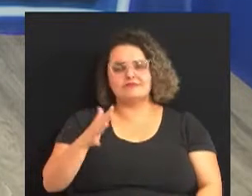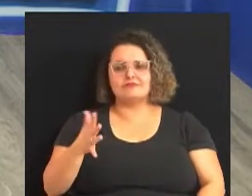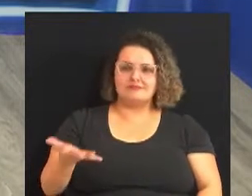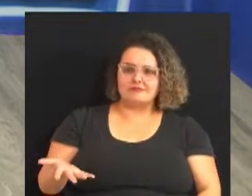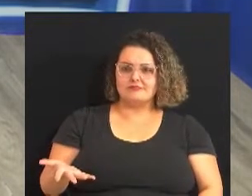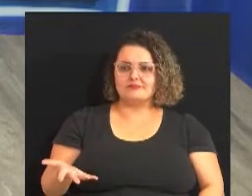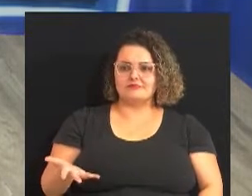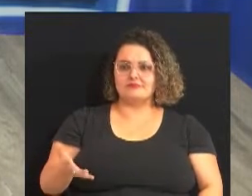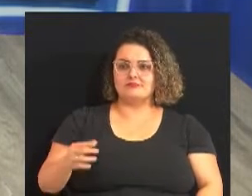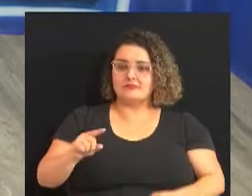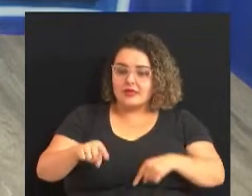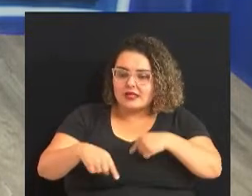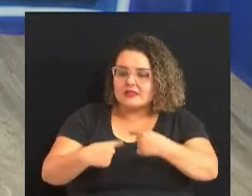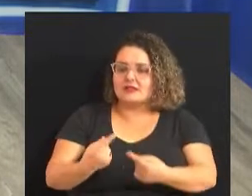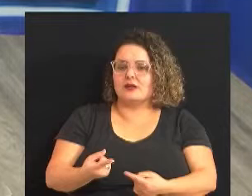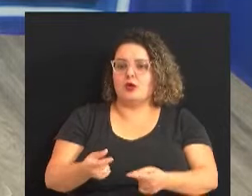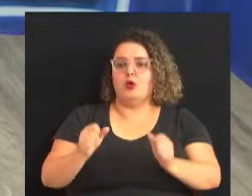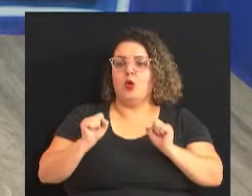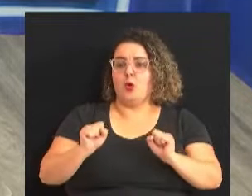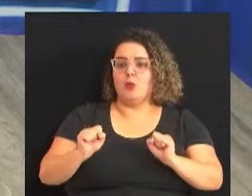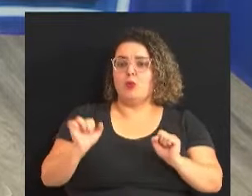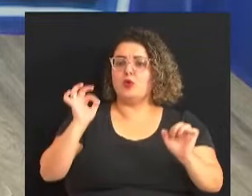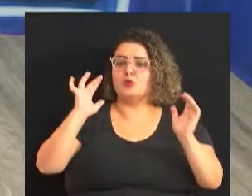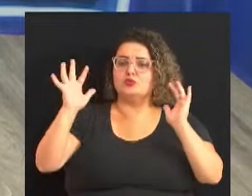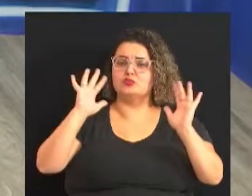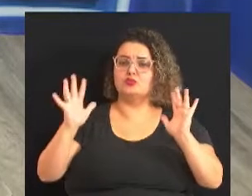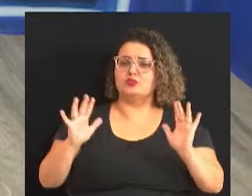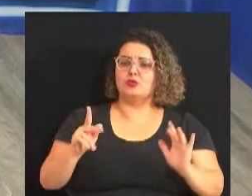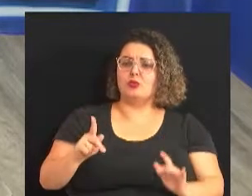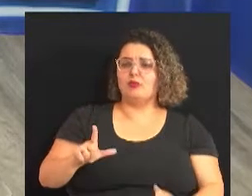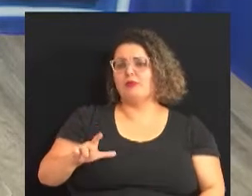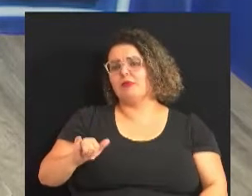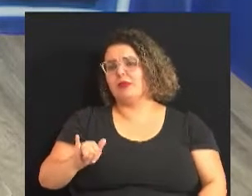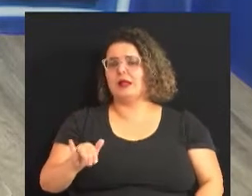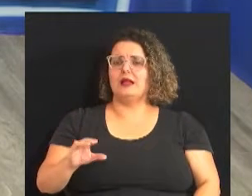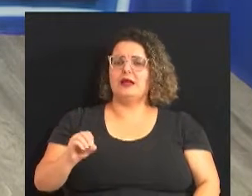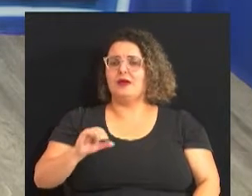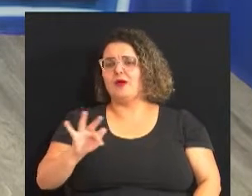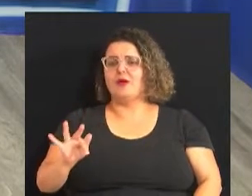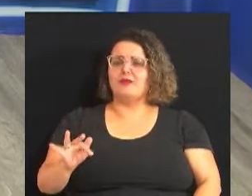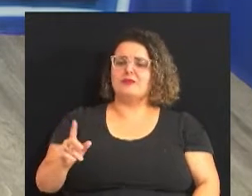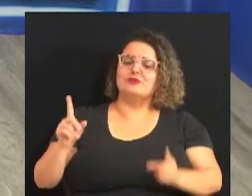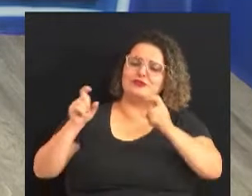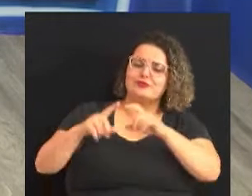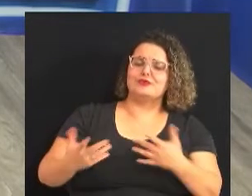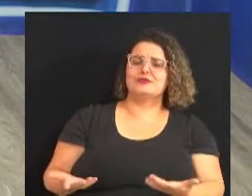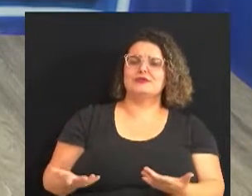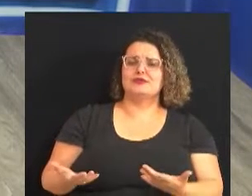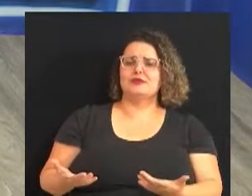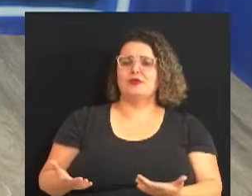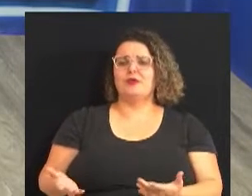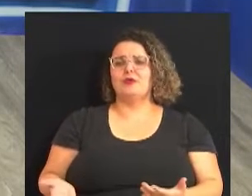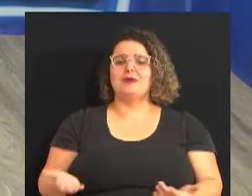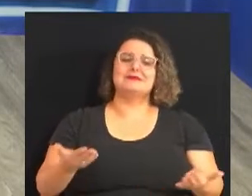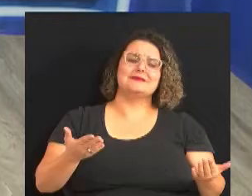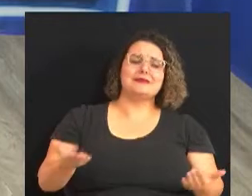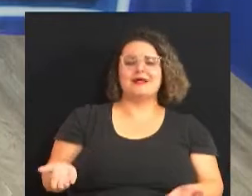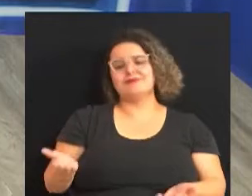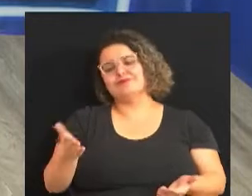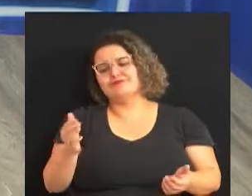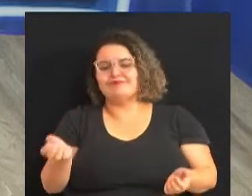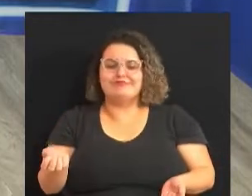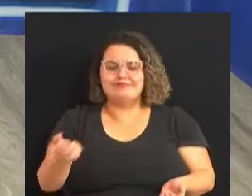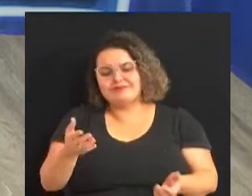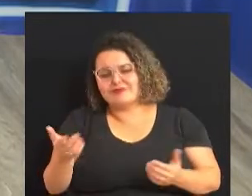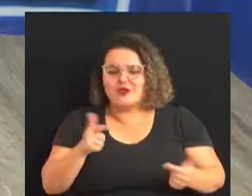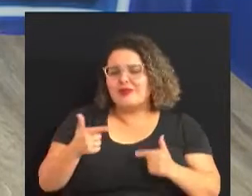esta próxima. Posso sonhar com um playoff ou vai ser difícil novamente? Ou está muito cedo ainda? Pode ter alguma troca que